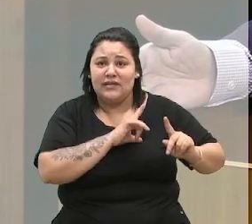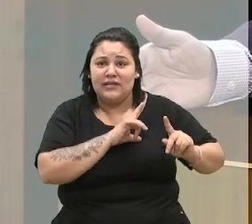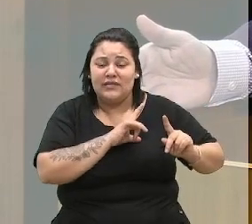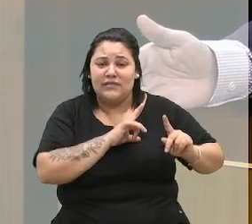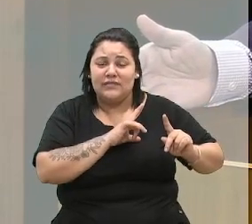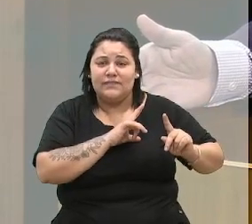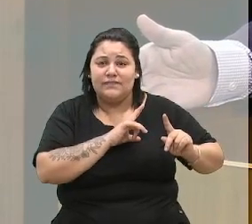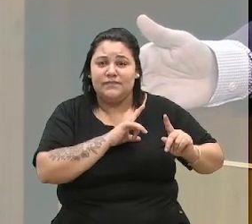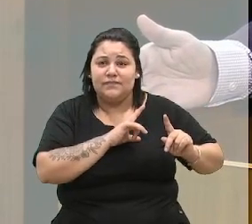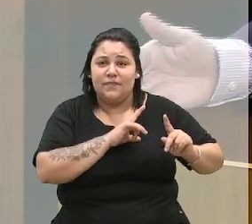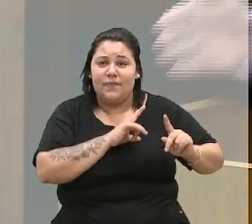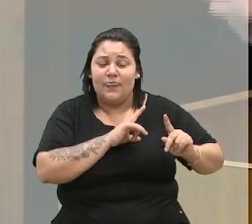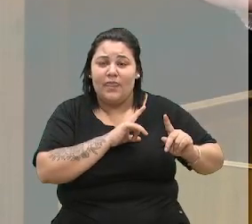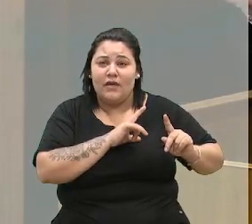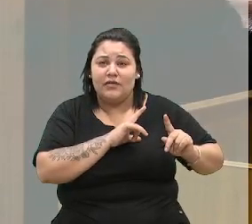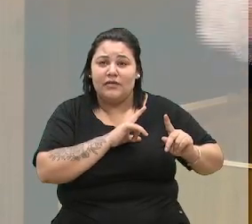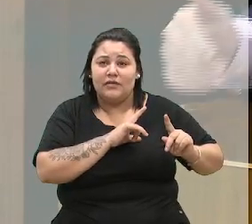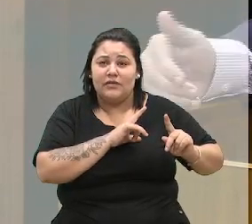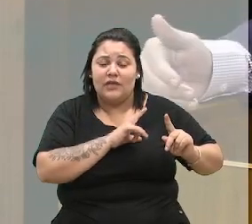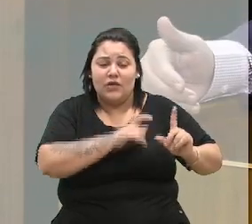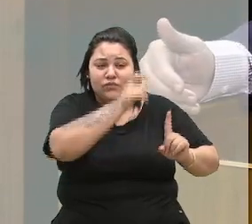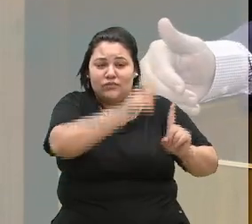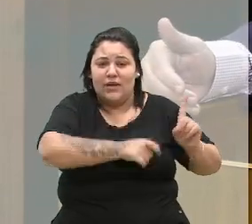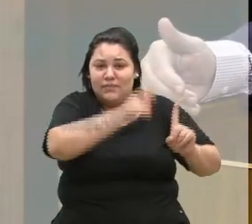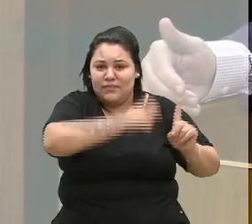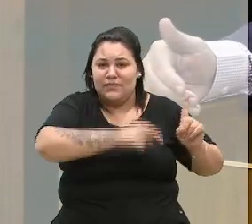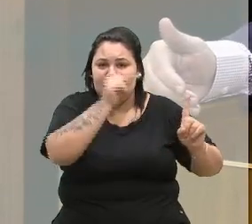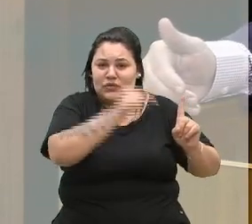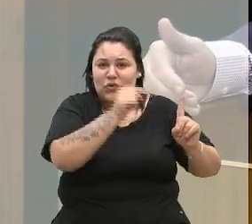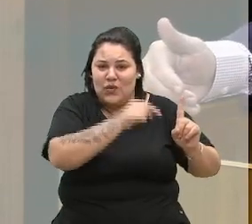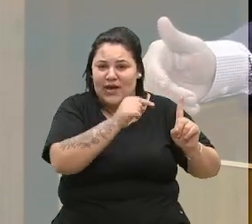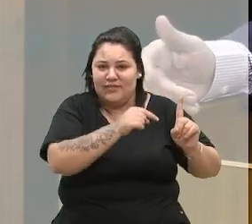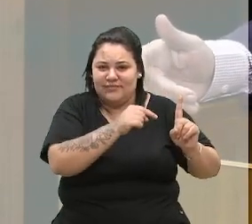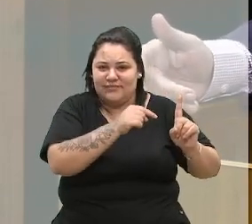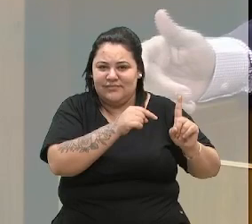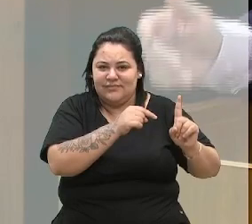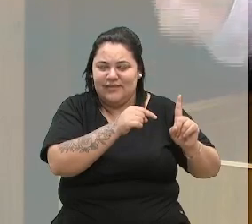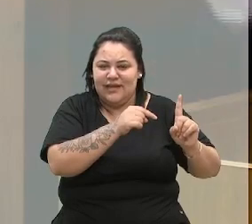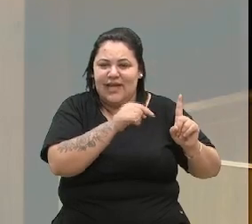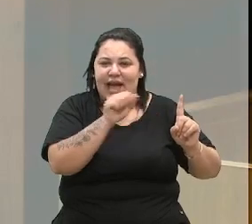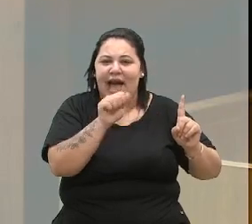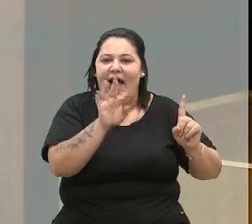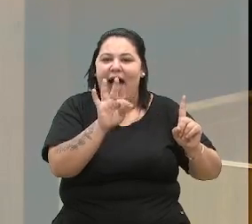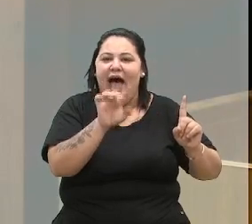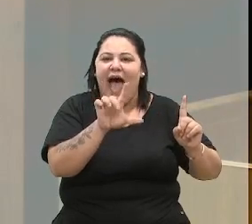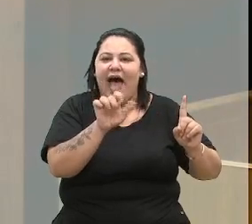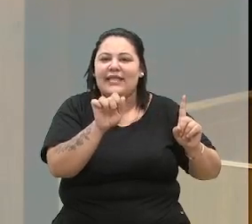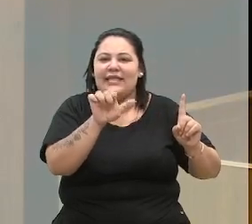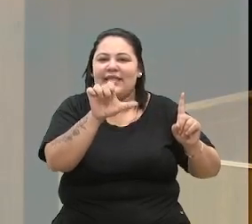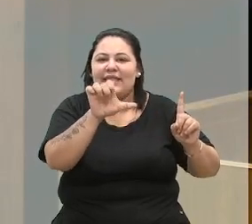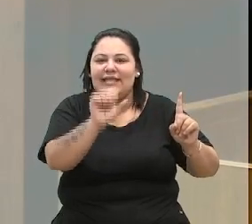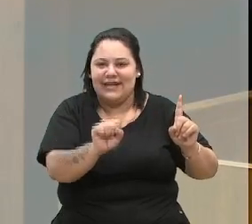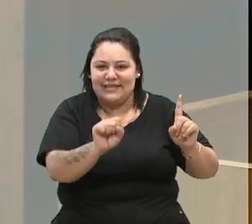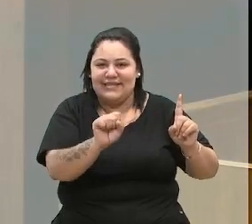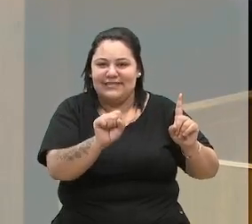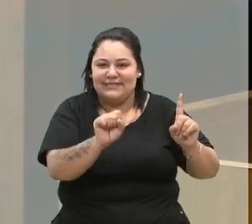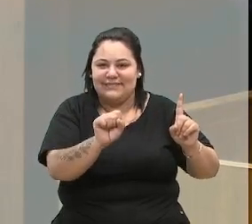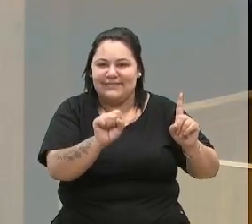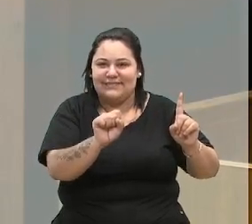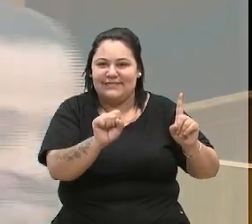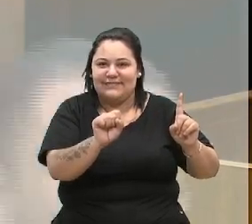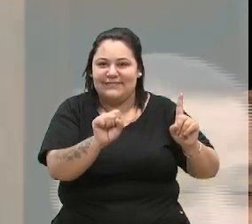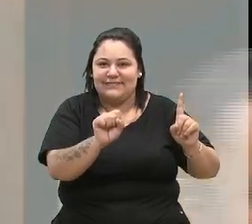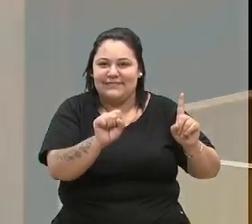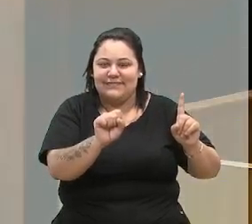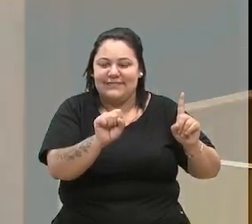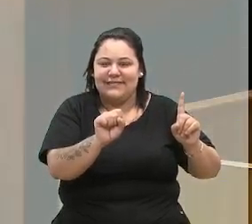da mitologia, vereador, chamado Atlas. Atlas é o que carrega o peso do mundo nas costas.